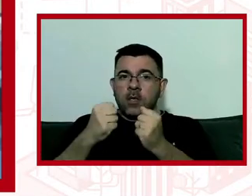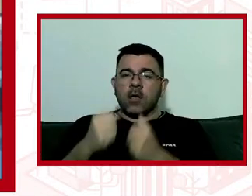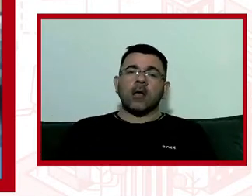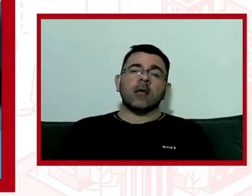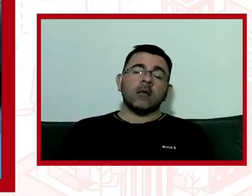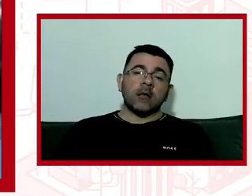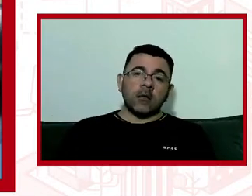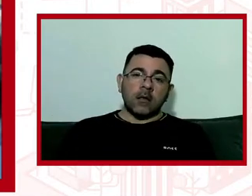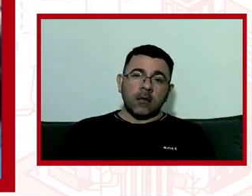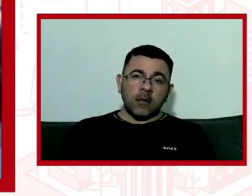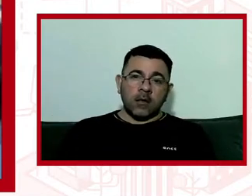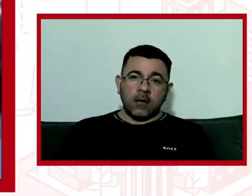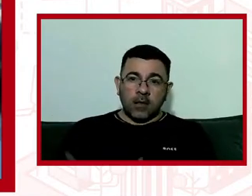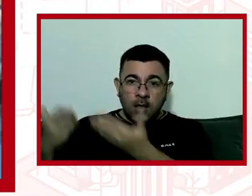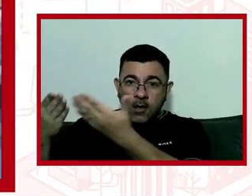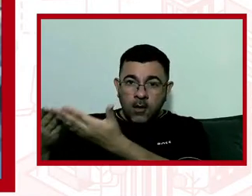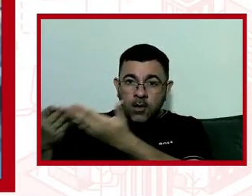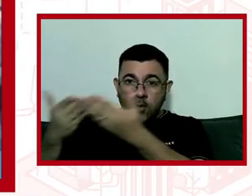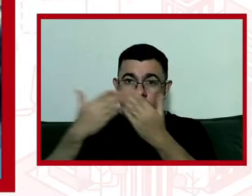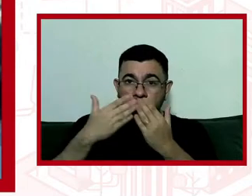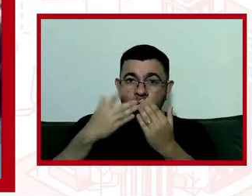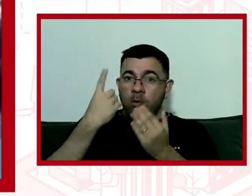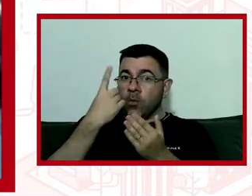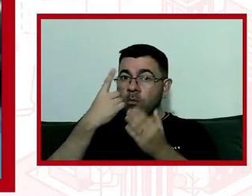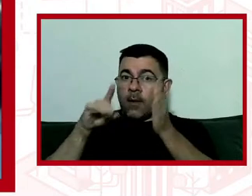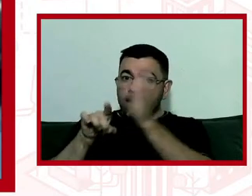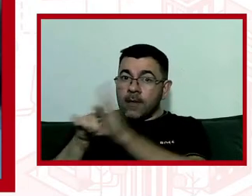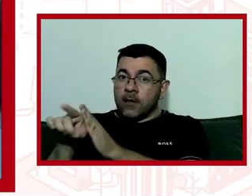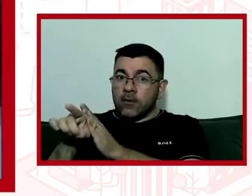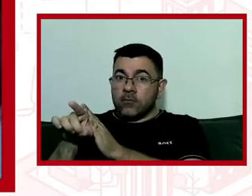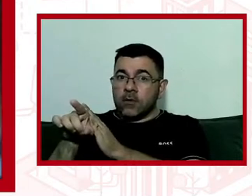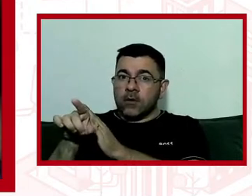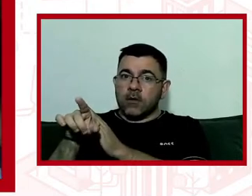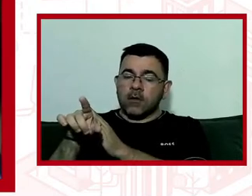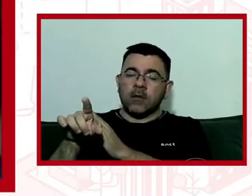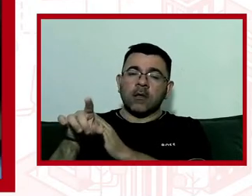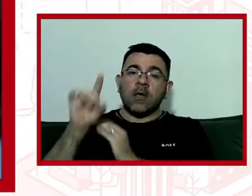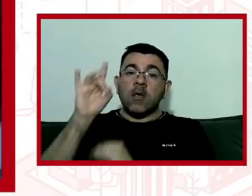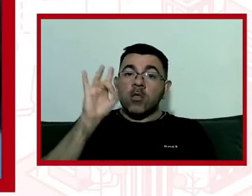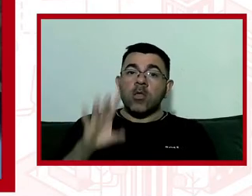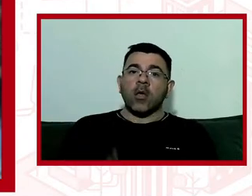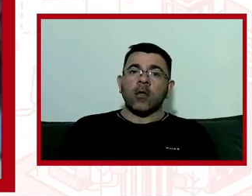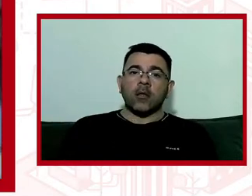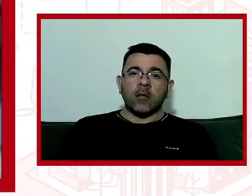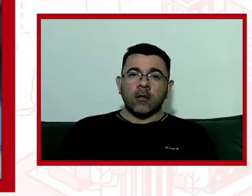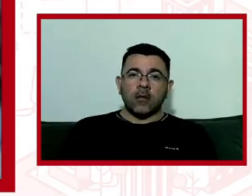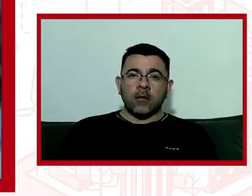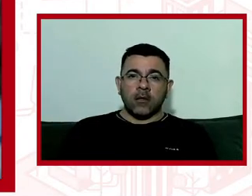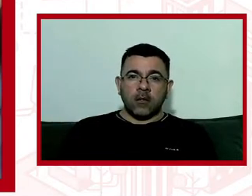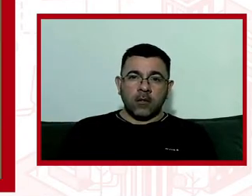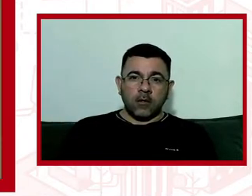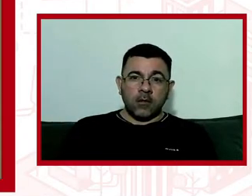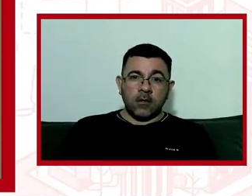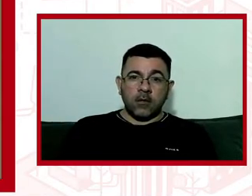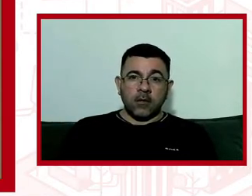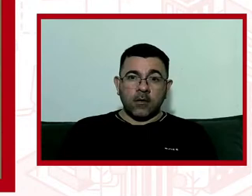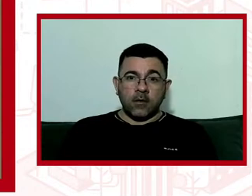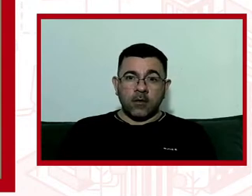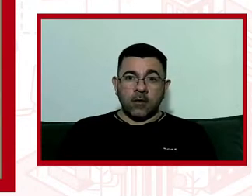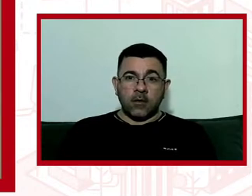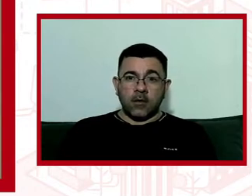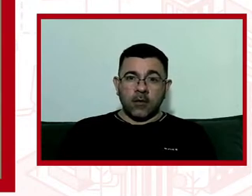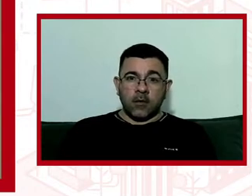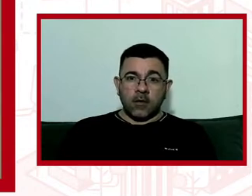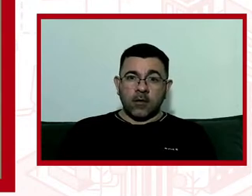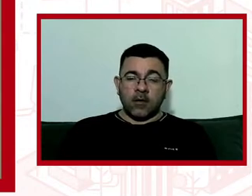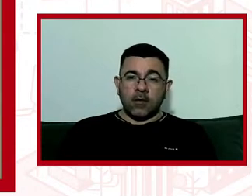licitação por uma pergunta por um desafio né de dizer voltou aqui pessoal pode falar